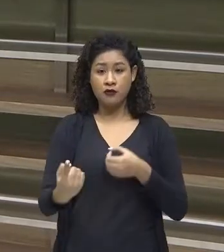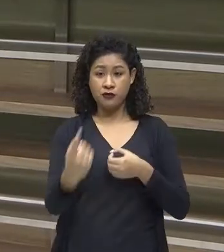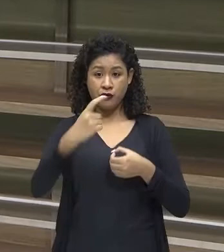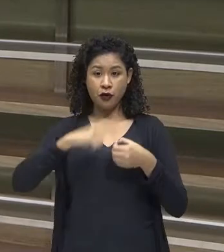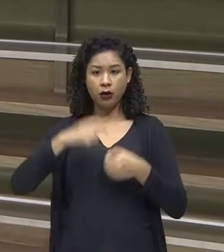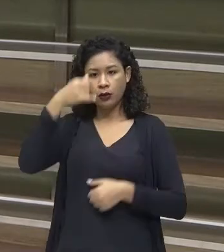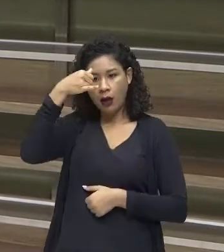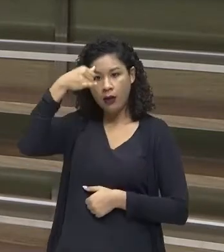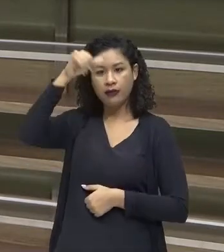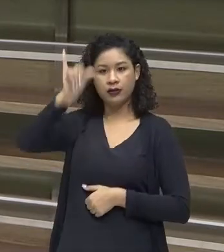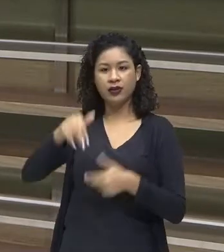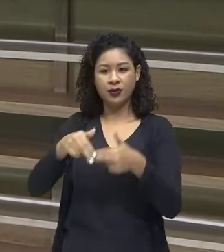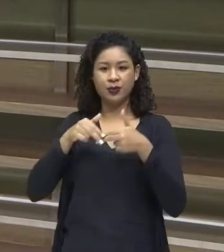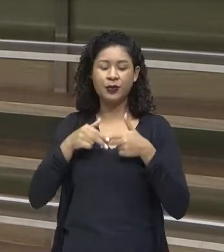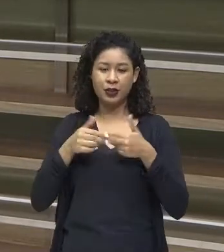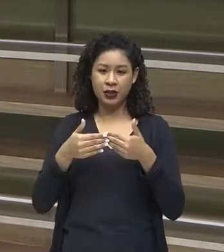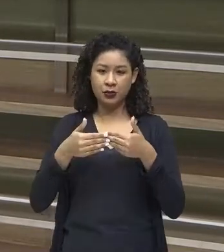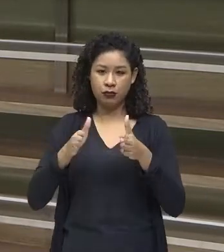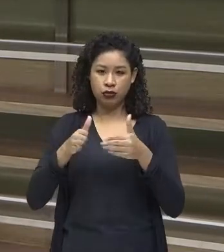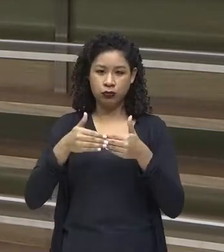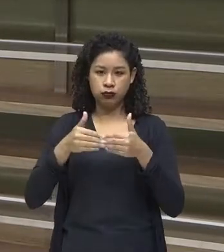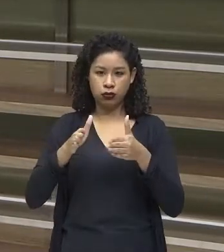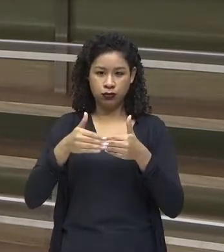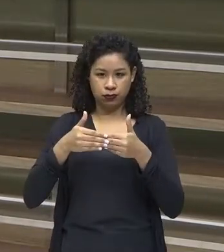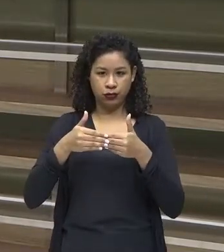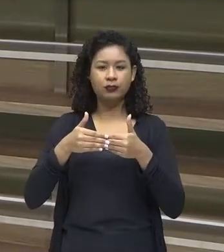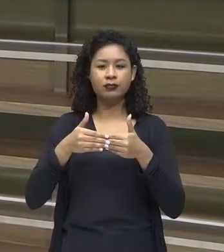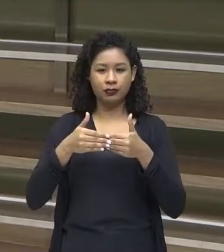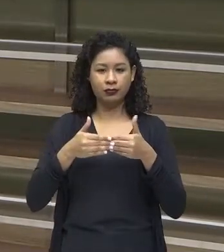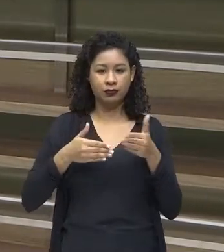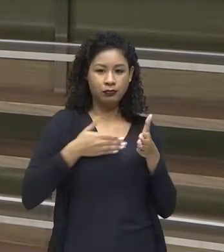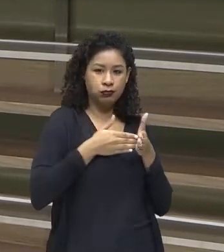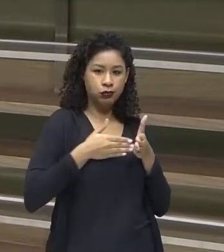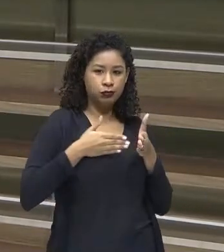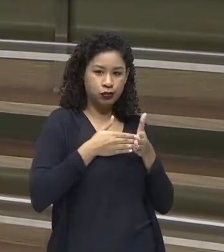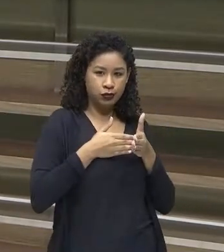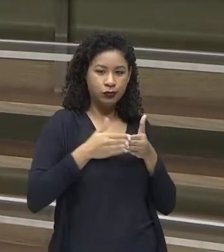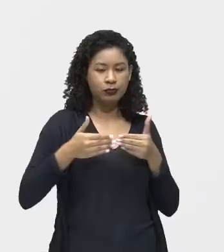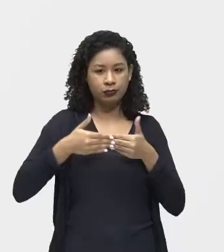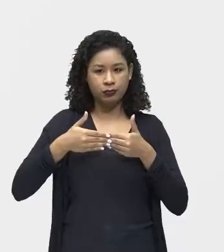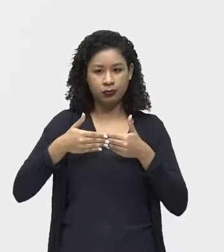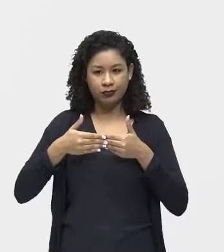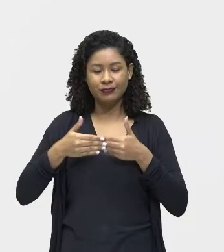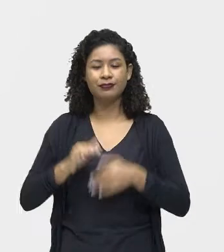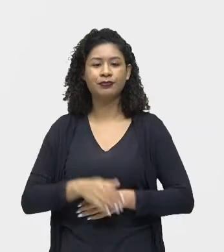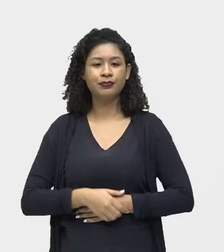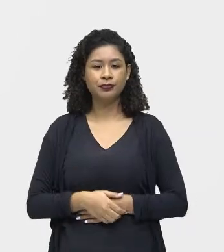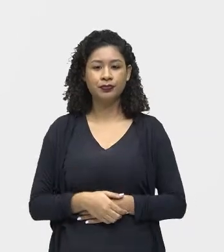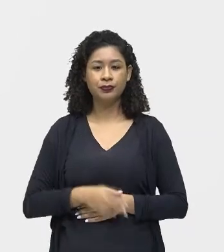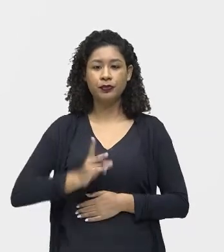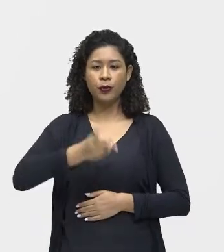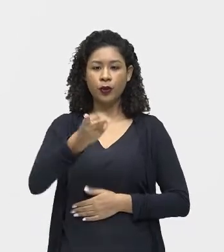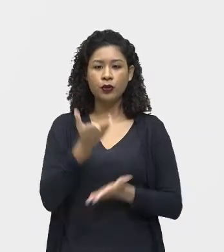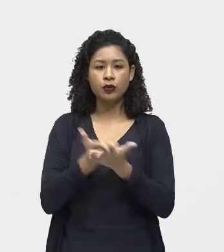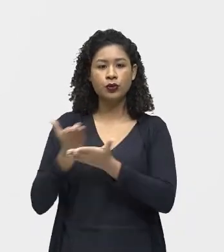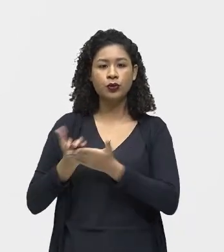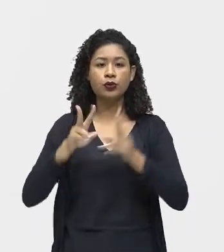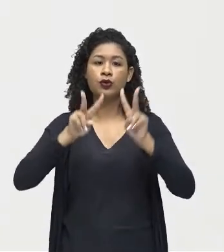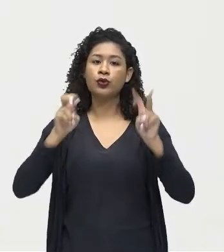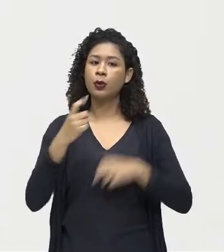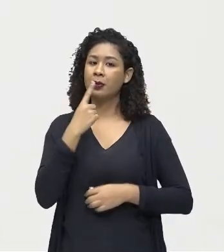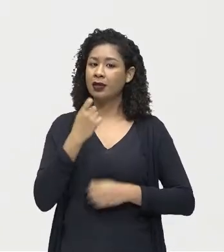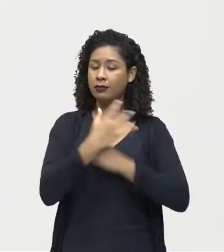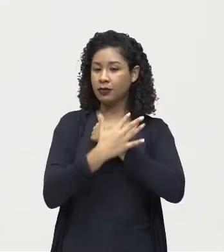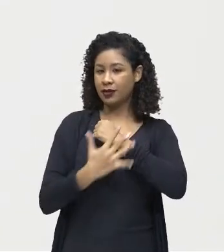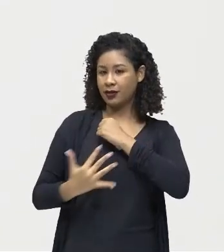retorne, né? Então a gente observou aí a importância. Vamos continuar falando aí sobre o sangue. Olha só, então o que é o sangue, né? O